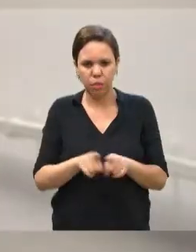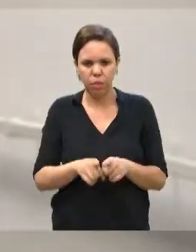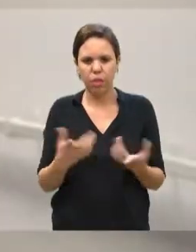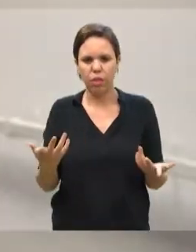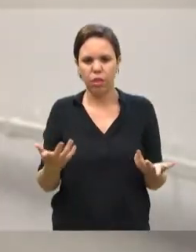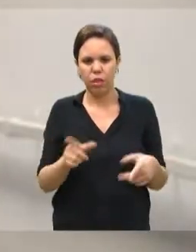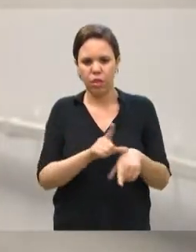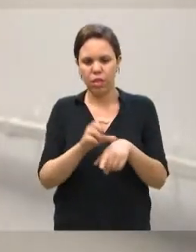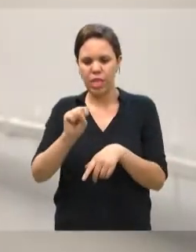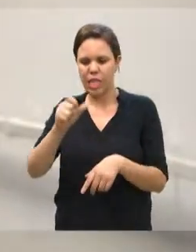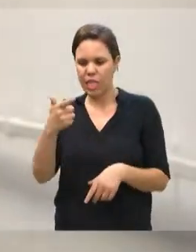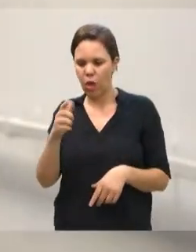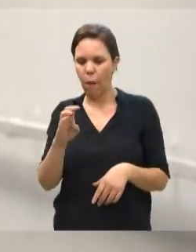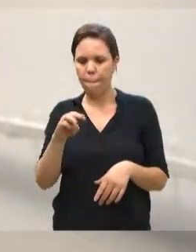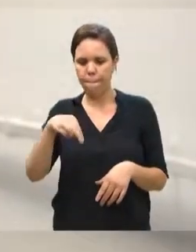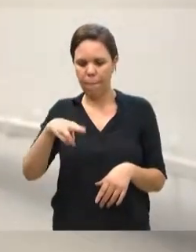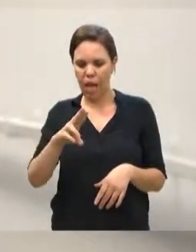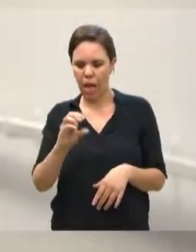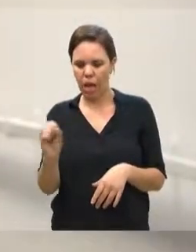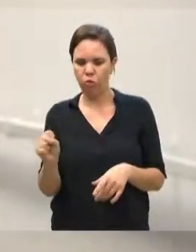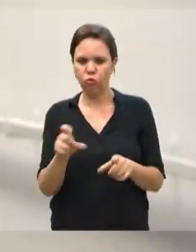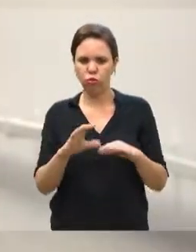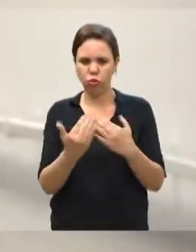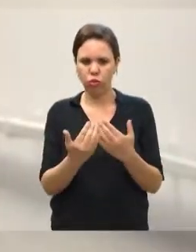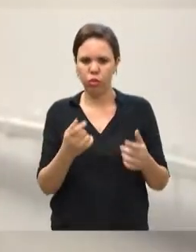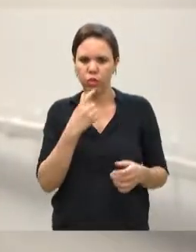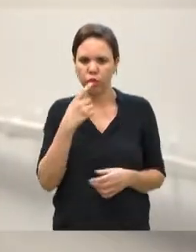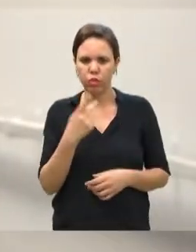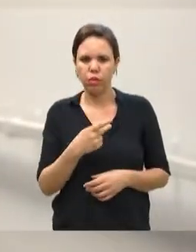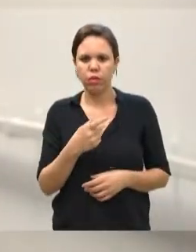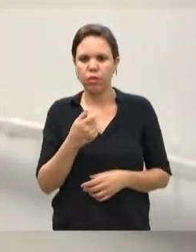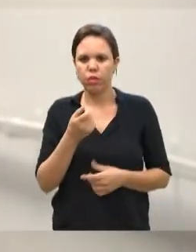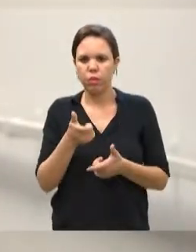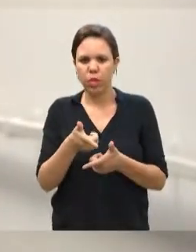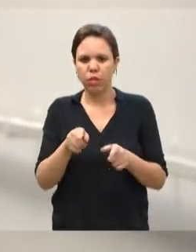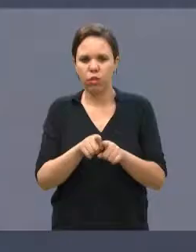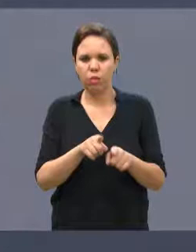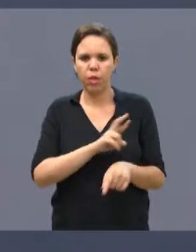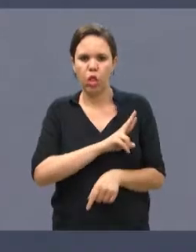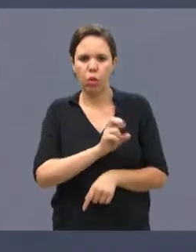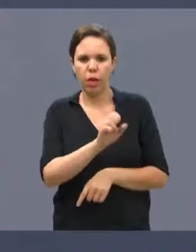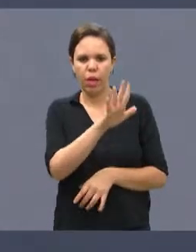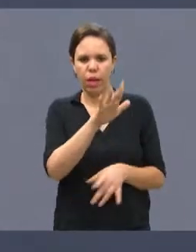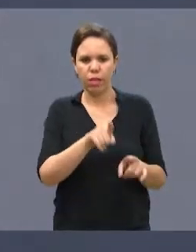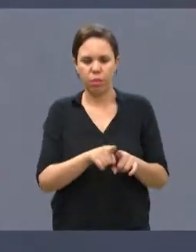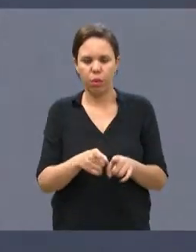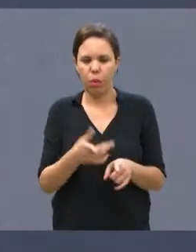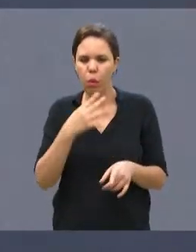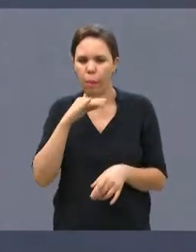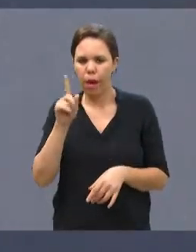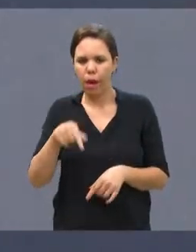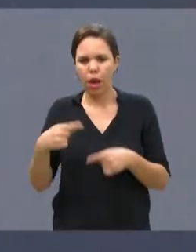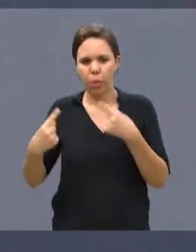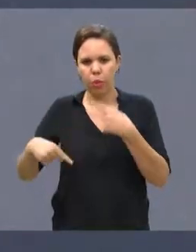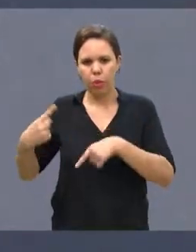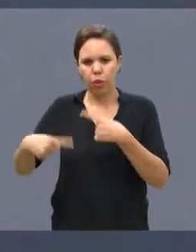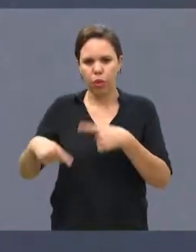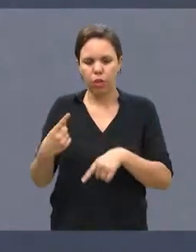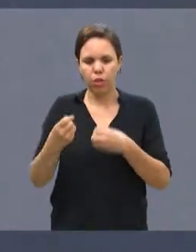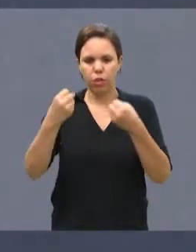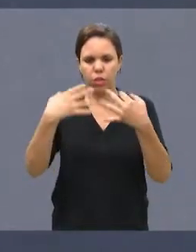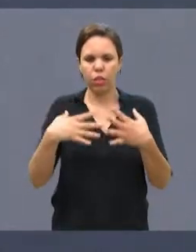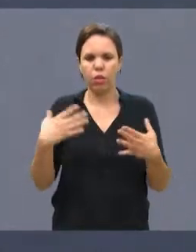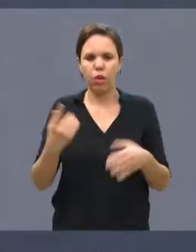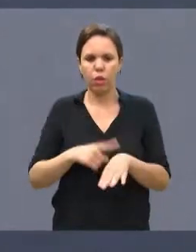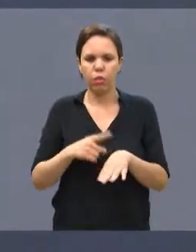pelo qual é conhecido também na Câmara de Campinas, Rubens Gás. Filho de pai político, ele conta em